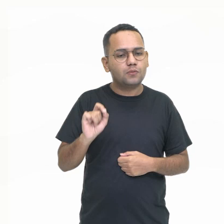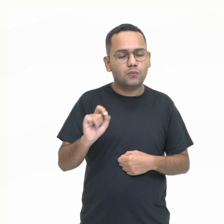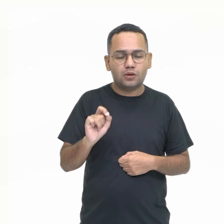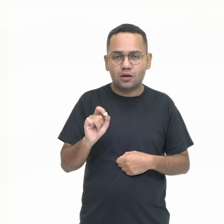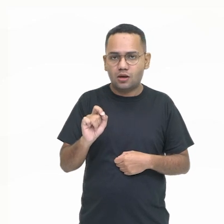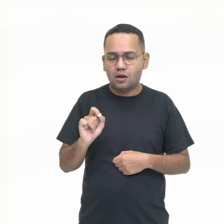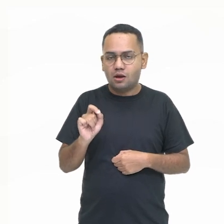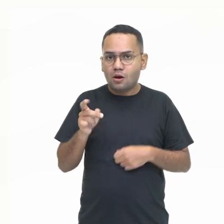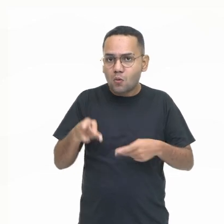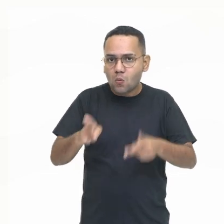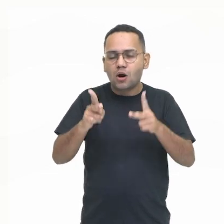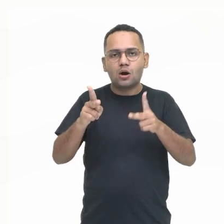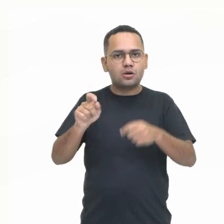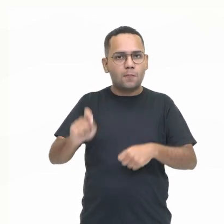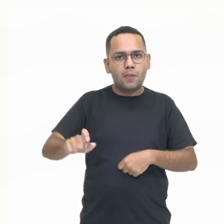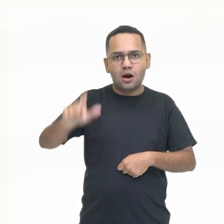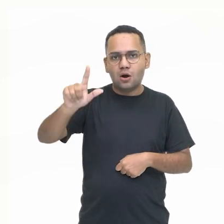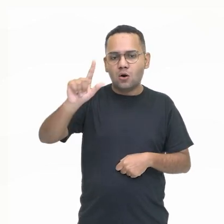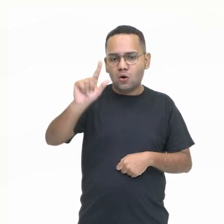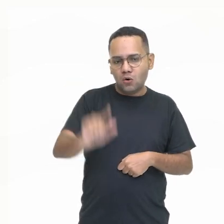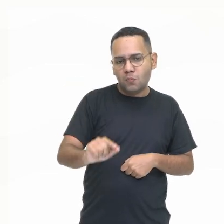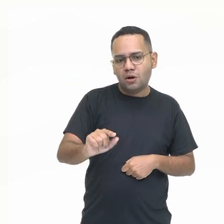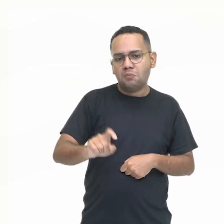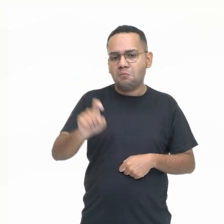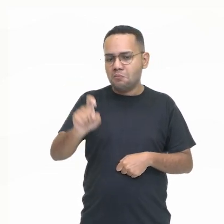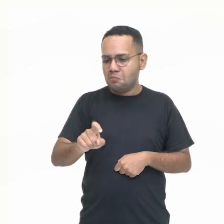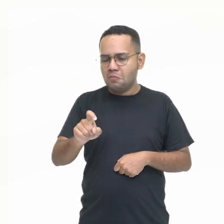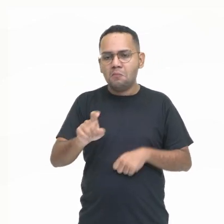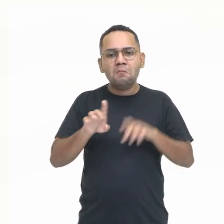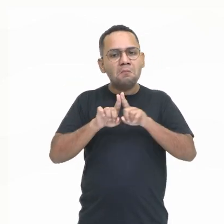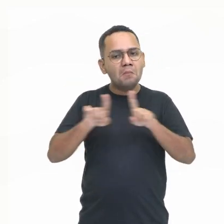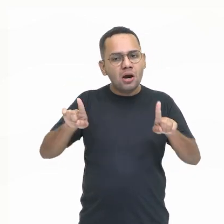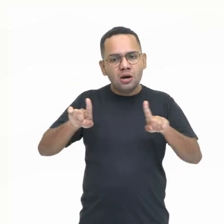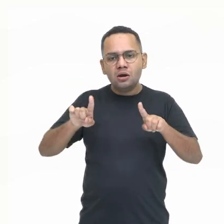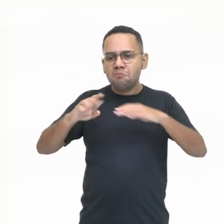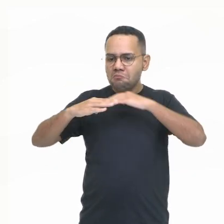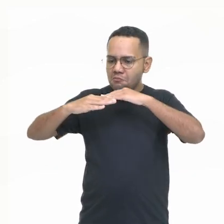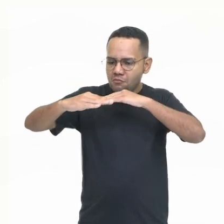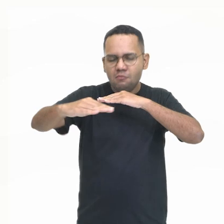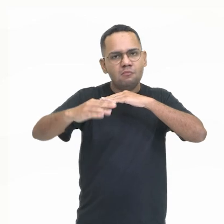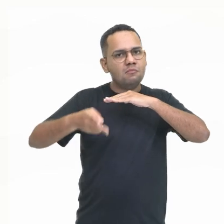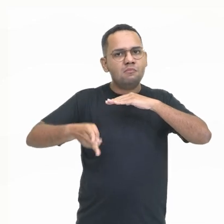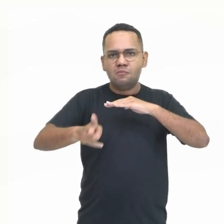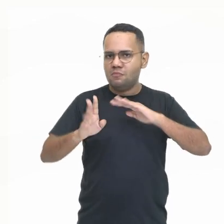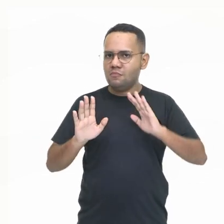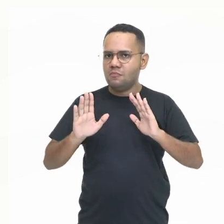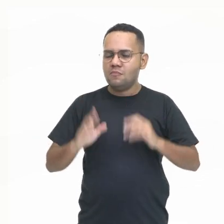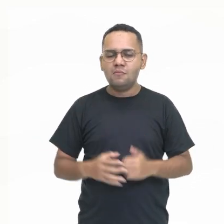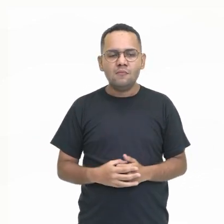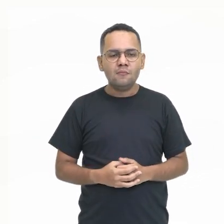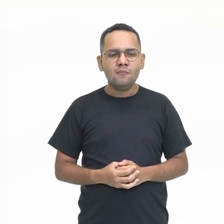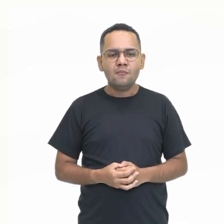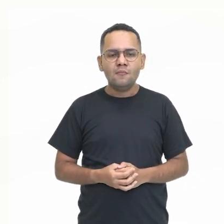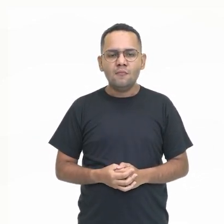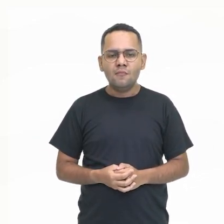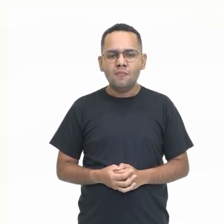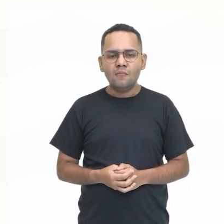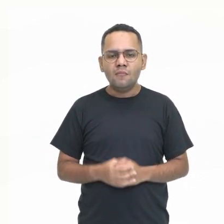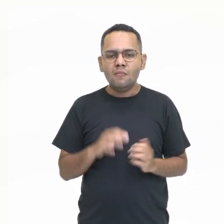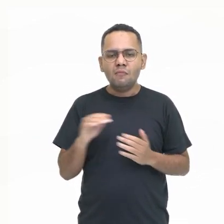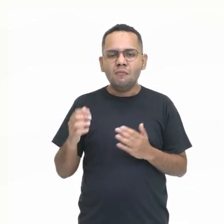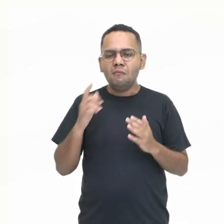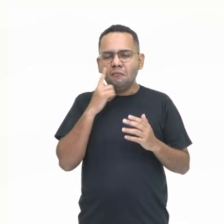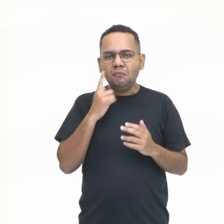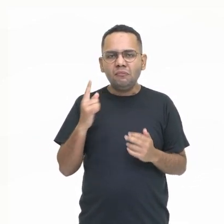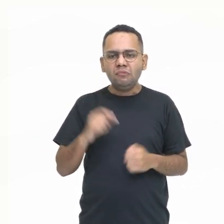x, permanece o y permanece constante. Bom, a ideia é o seguinte, pessoal. Pode aumentar